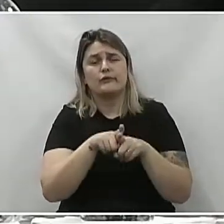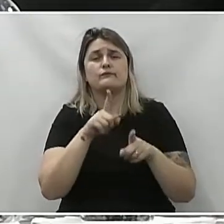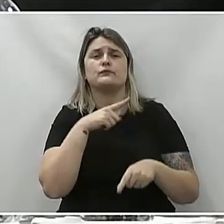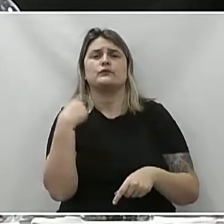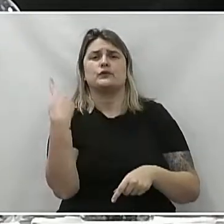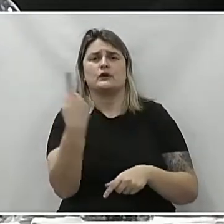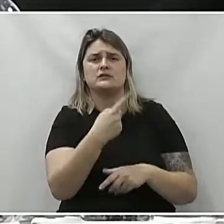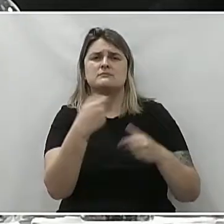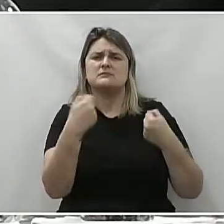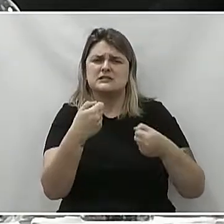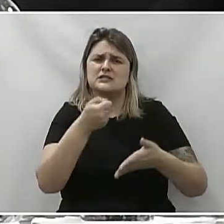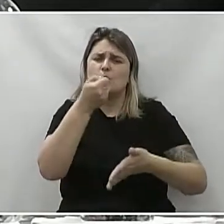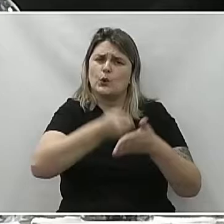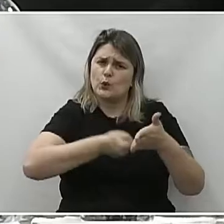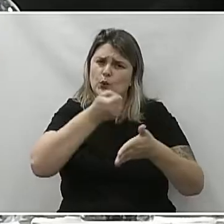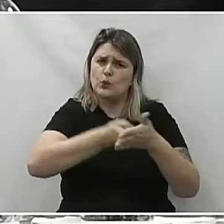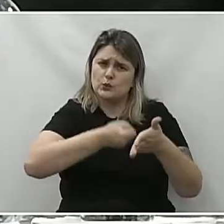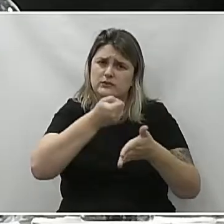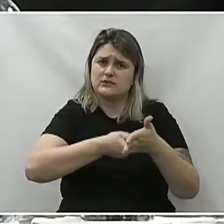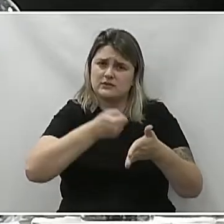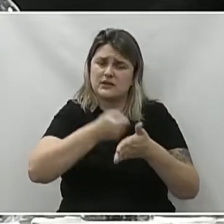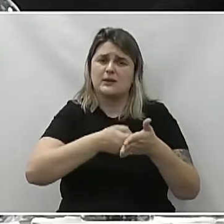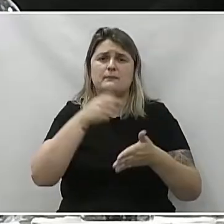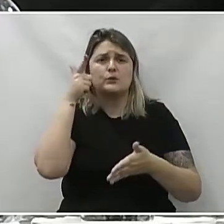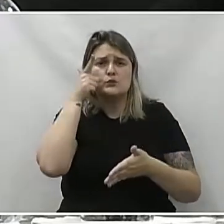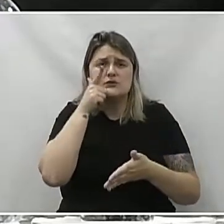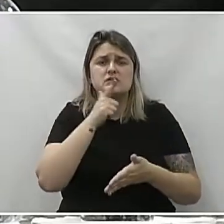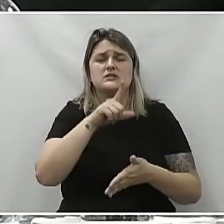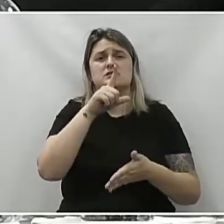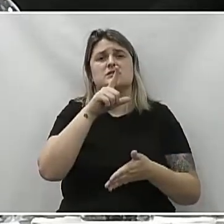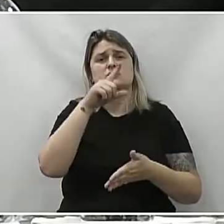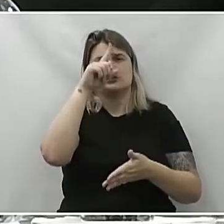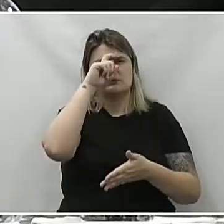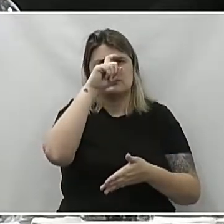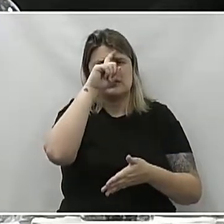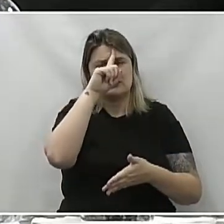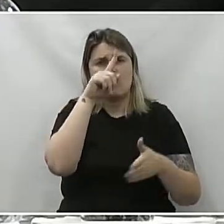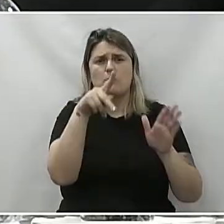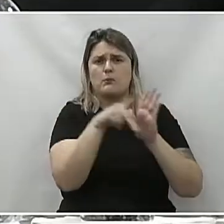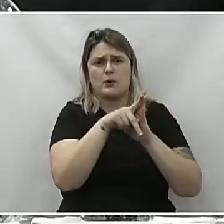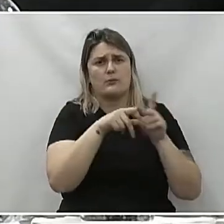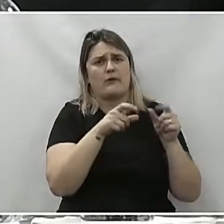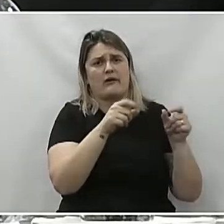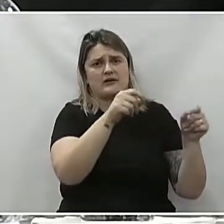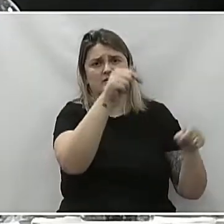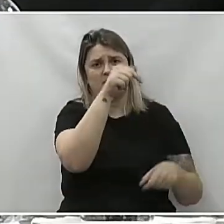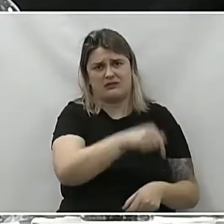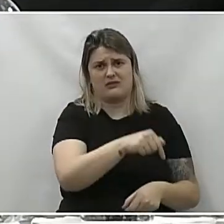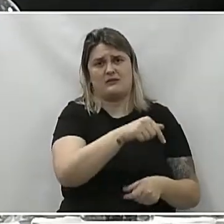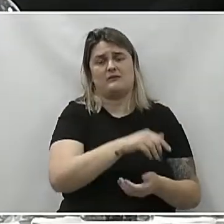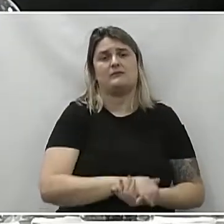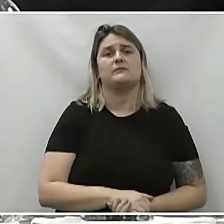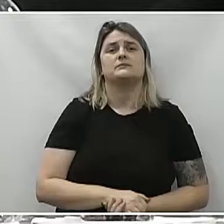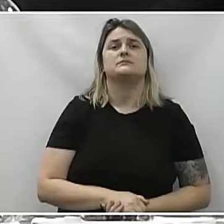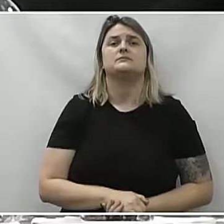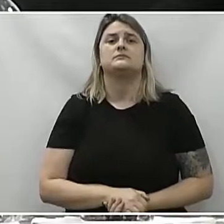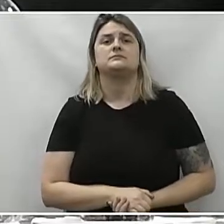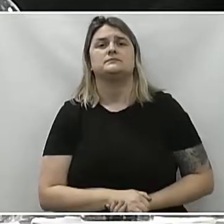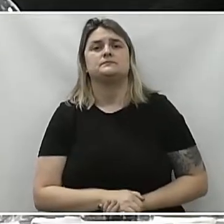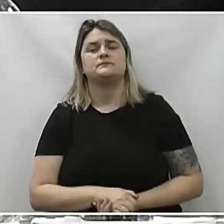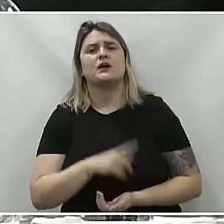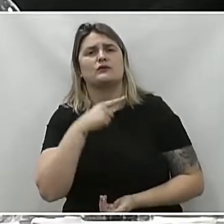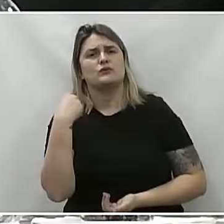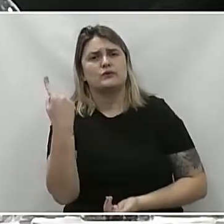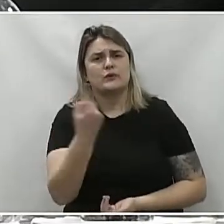gente precisa estar lutando e vai lutar até enquanto estiver aqui para que o Hospital de Câncer venha para a União da Vitória.